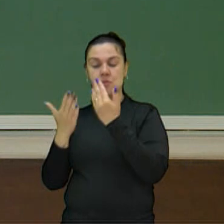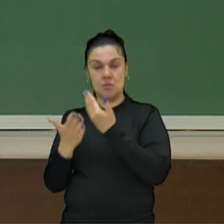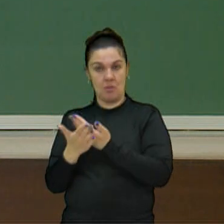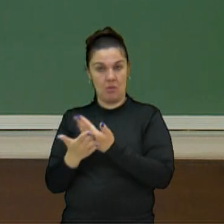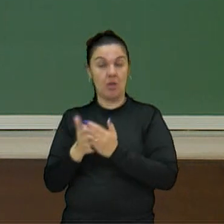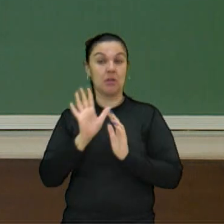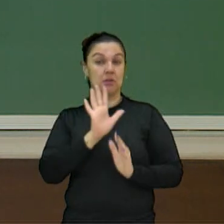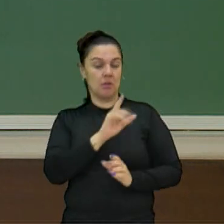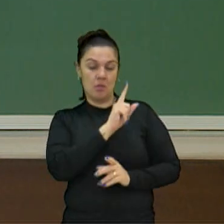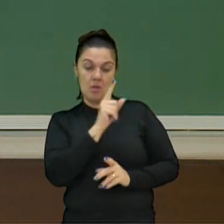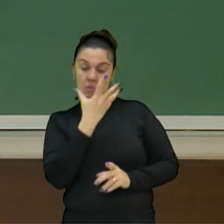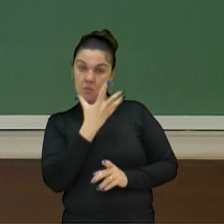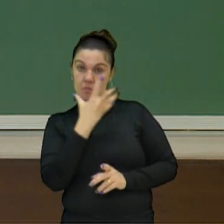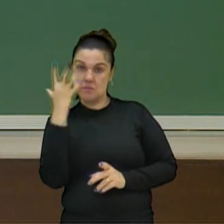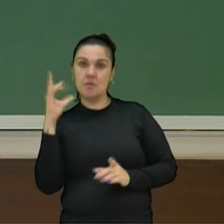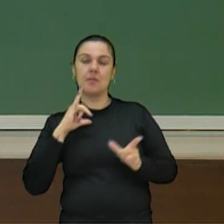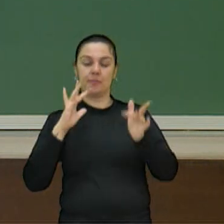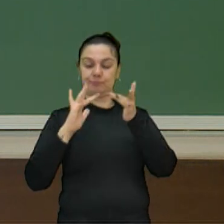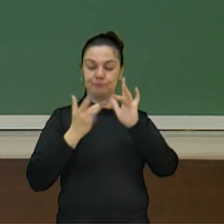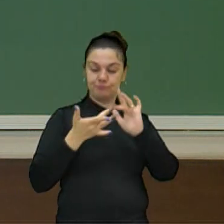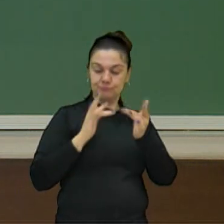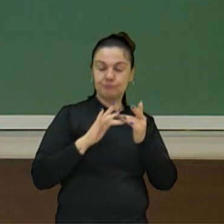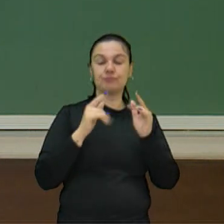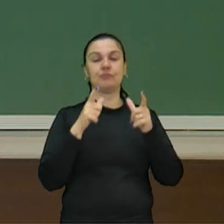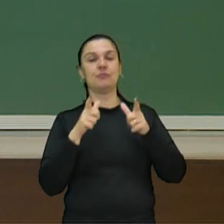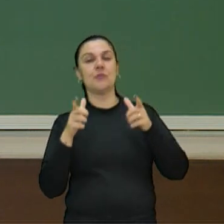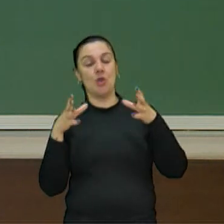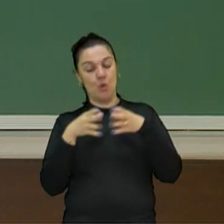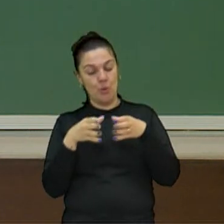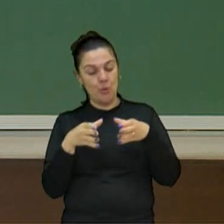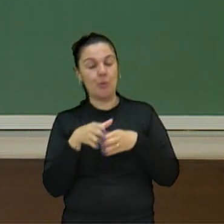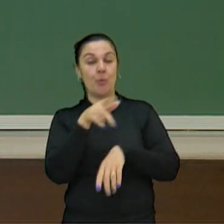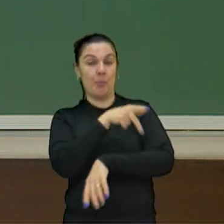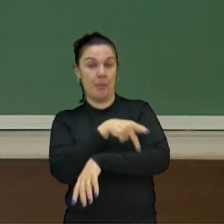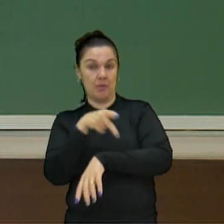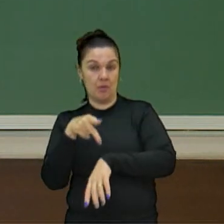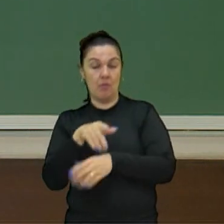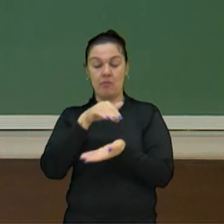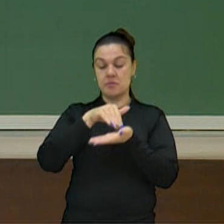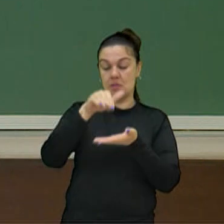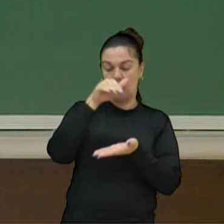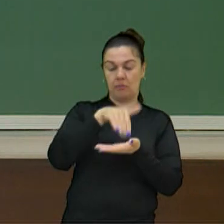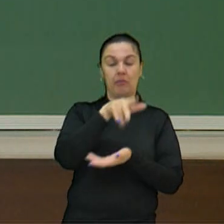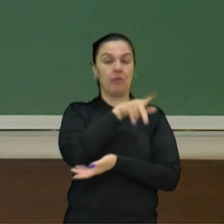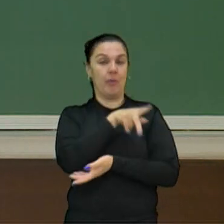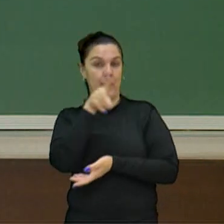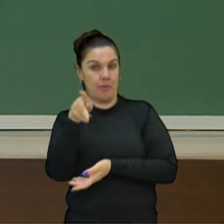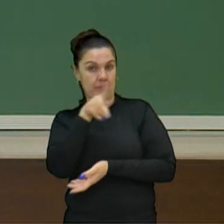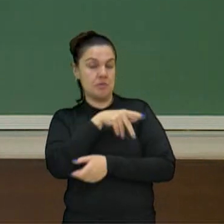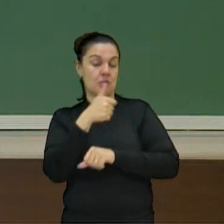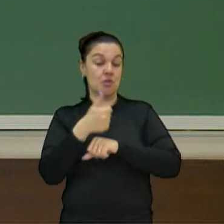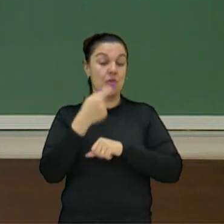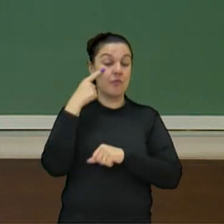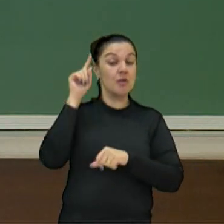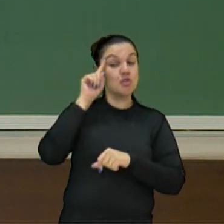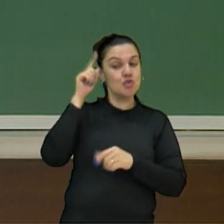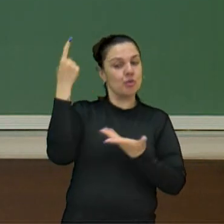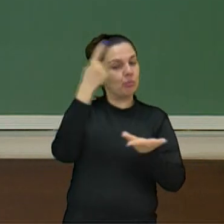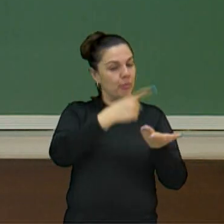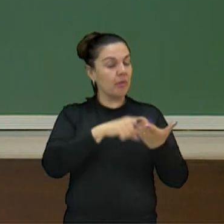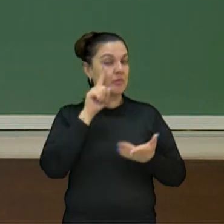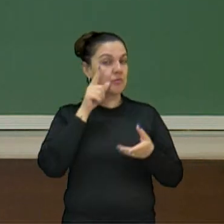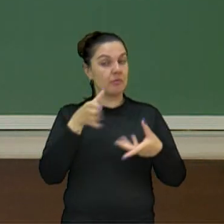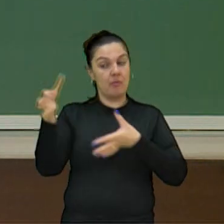não esqueça, gente, de sempre estar em contato com a equipe pedagógica, com a direção, com a secretaria, com o seu professor, para ver quando é que você tem que ir lá buscar esse